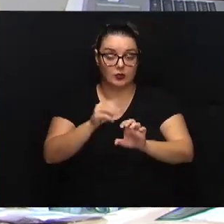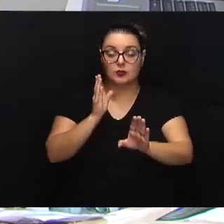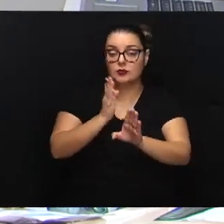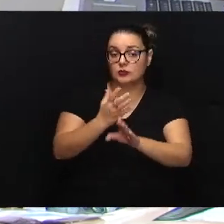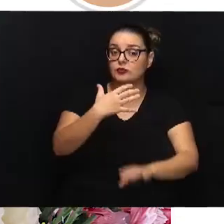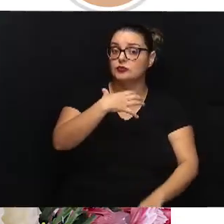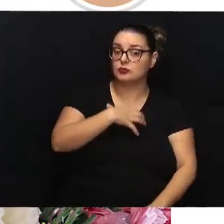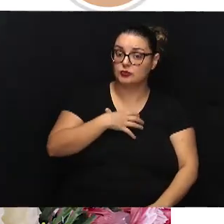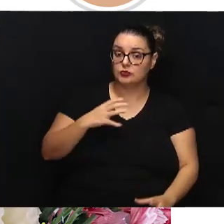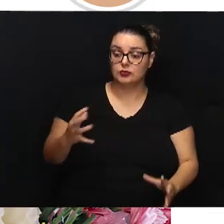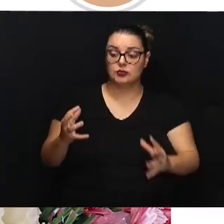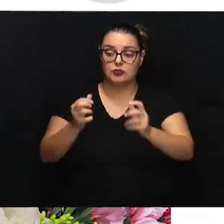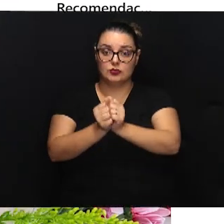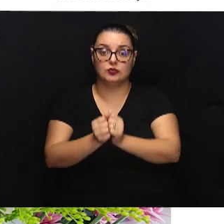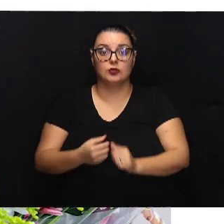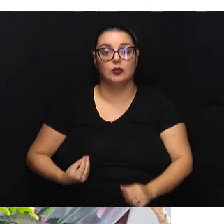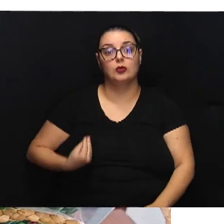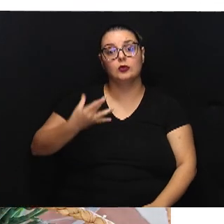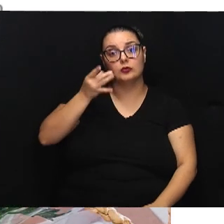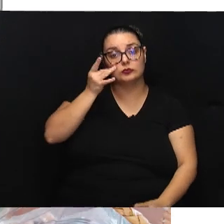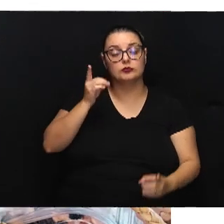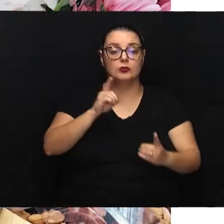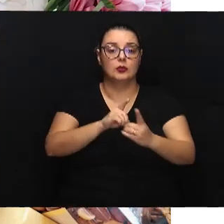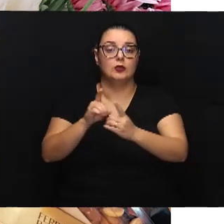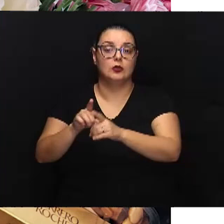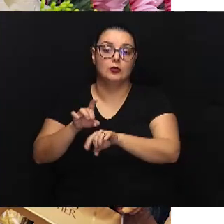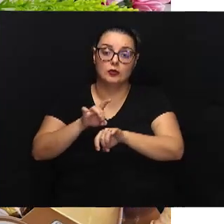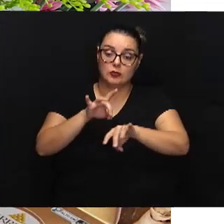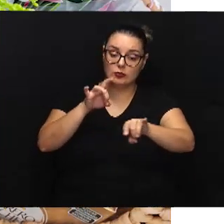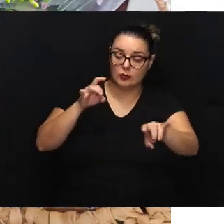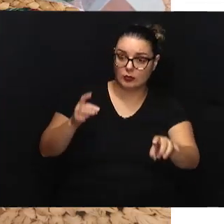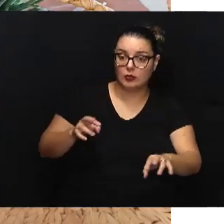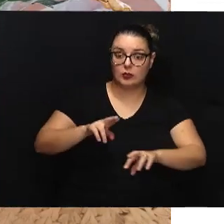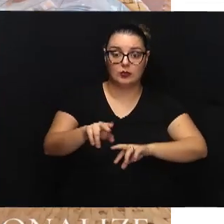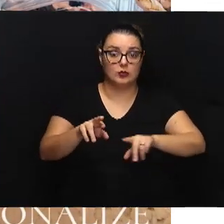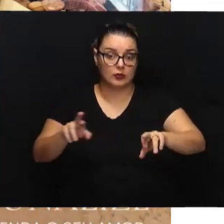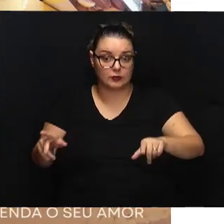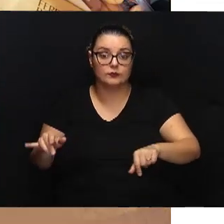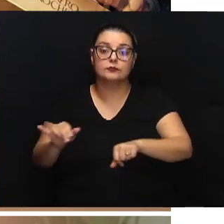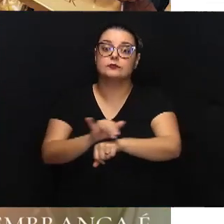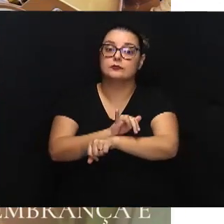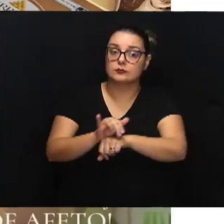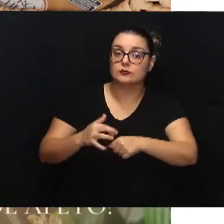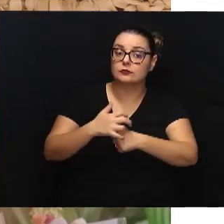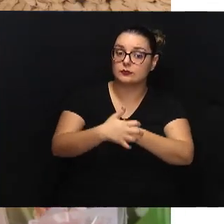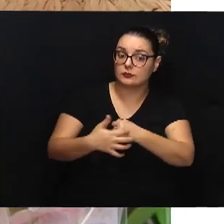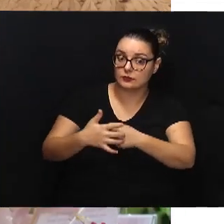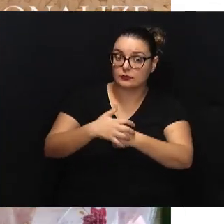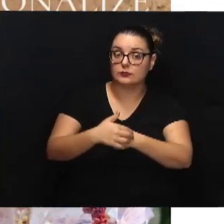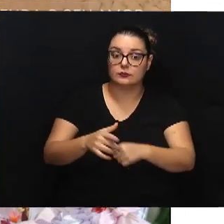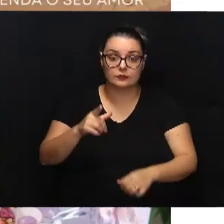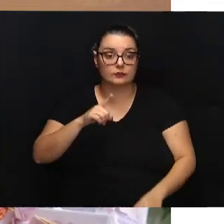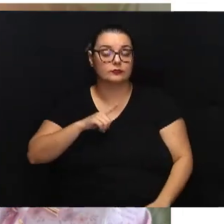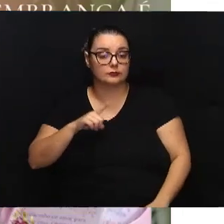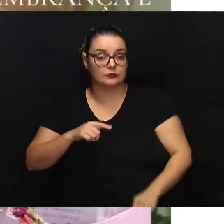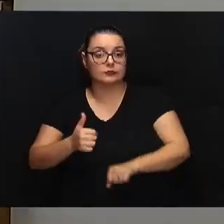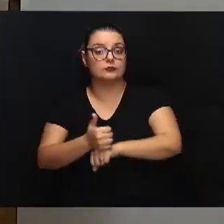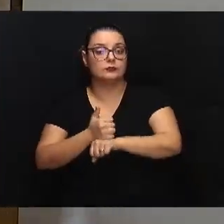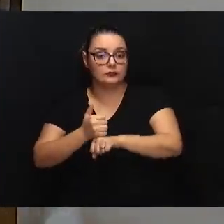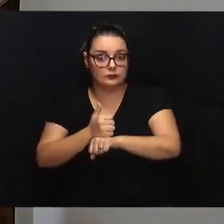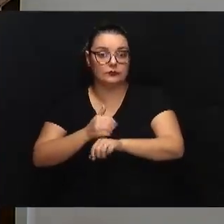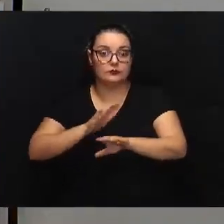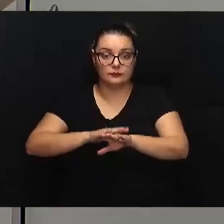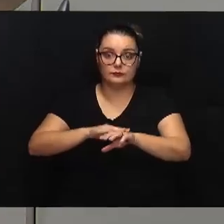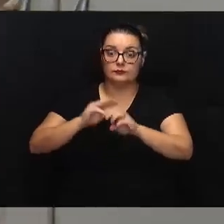o presencial com o atendimento online, com as diversas ferramentas digitais e ter um profissional que atua no marketing.